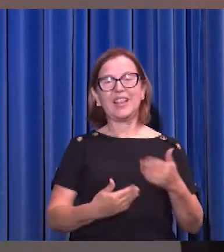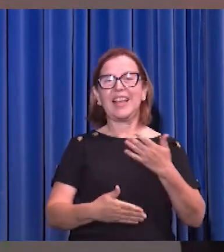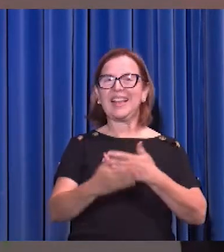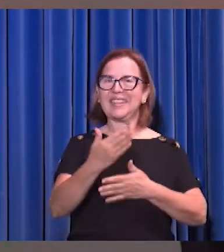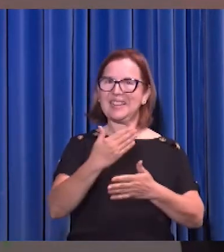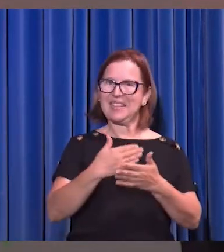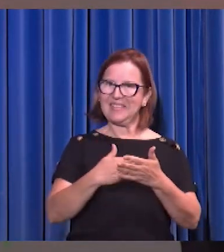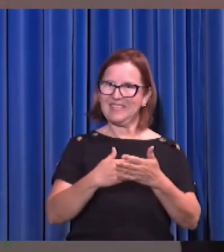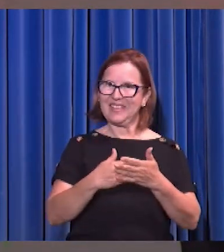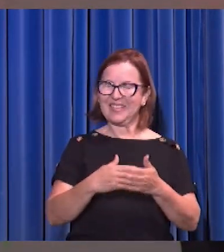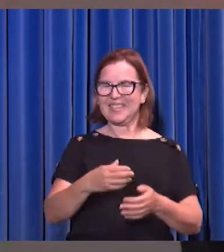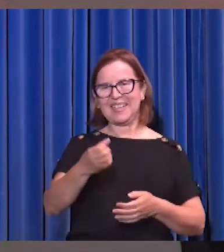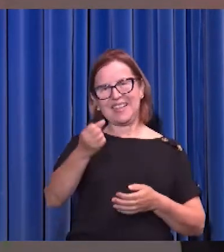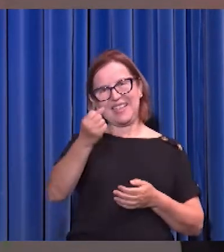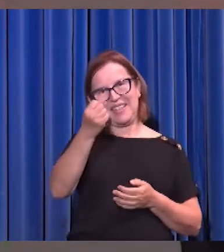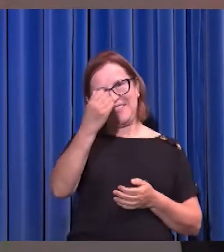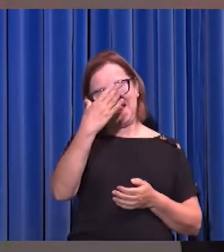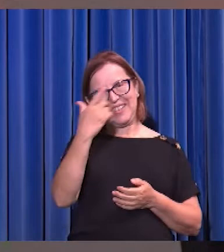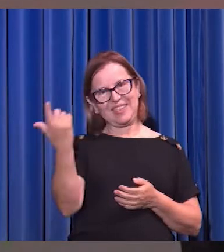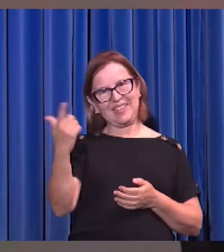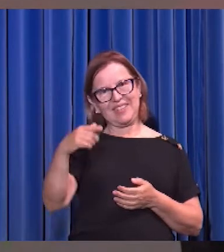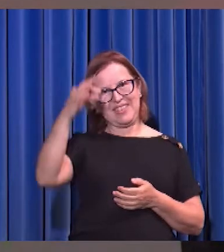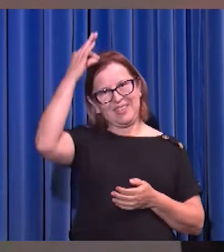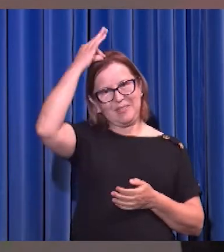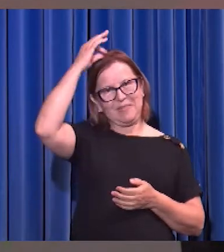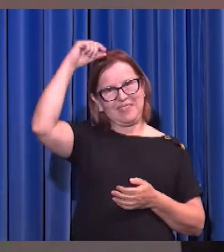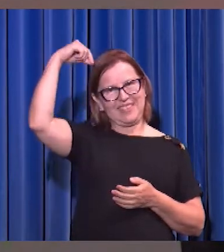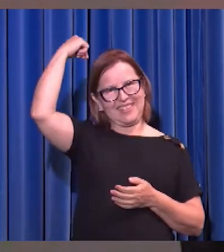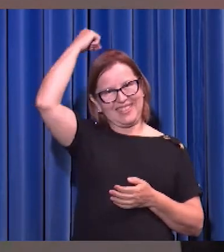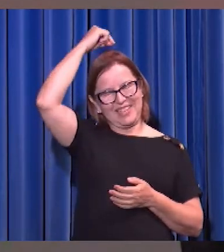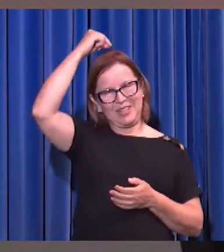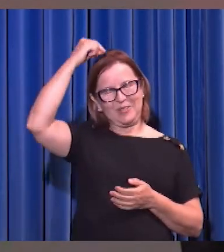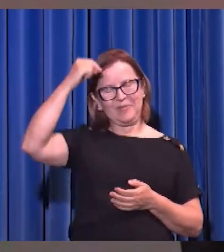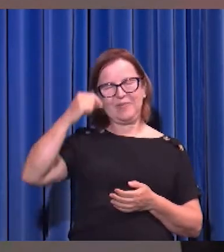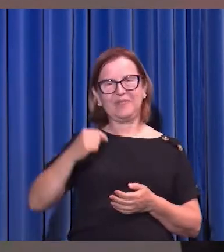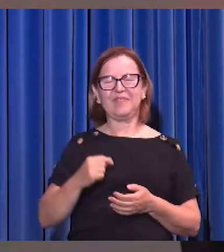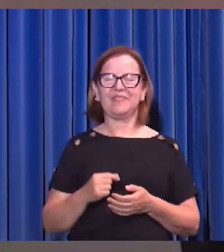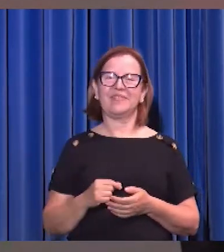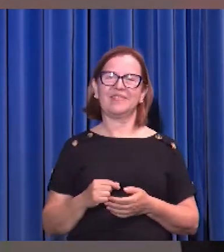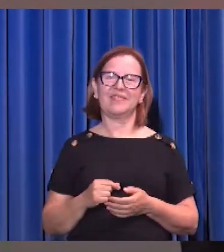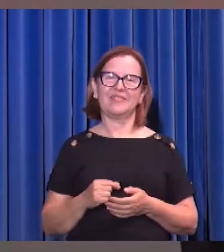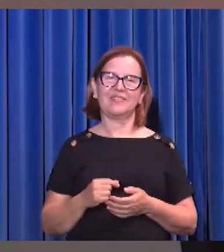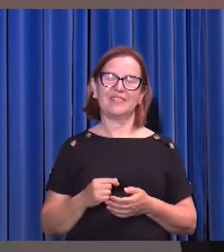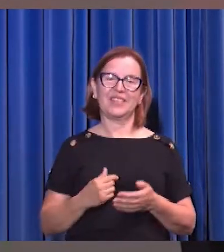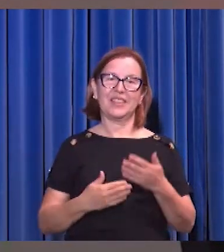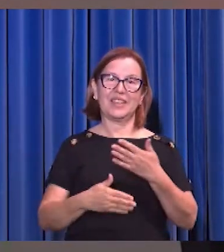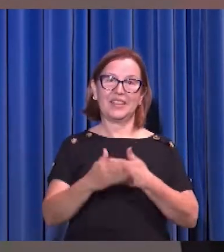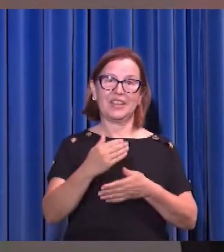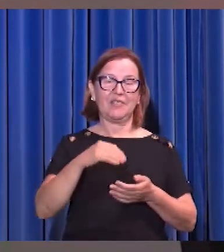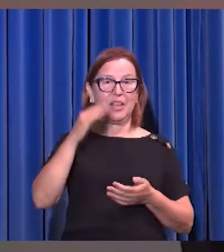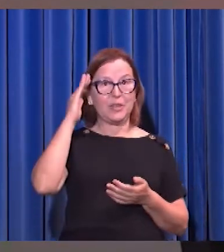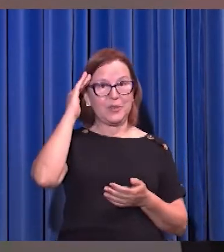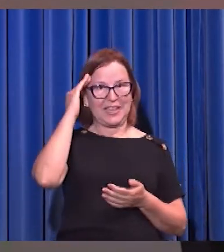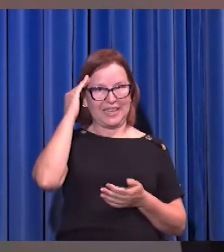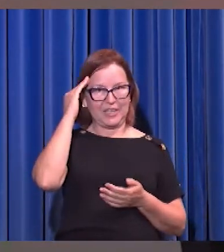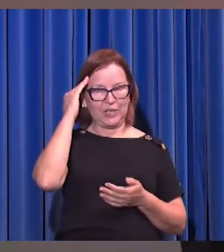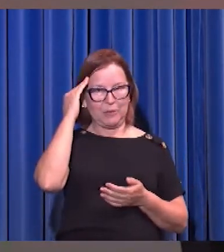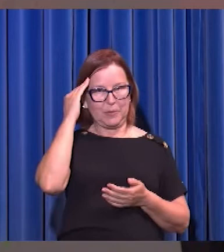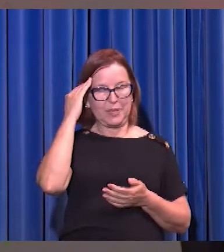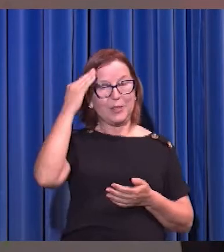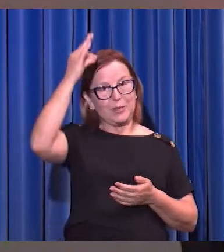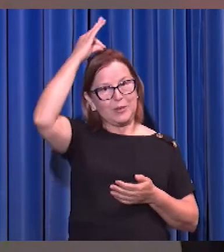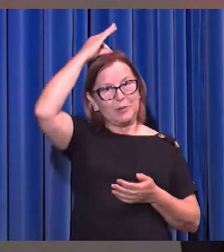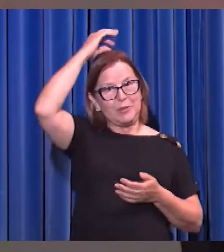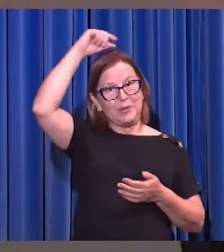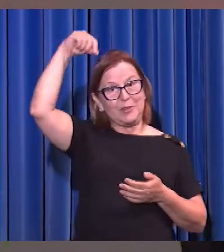da revelação do Espírito Santo. Através do entendimento que o Espírito